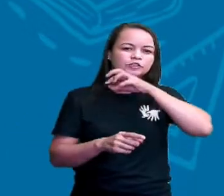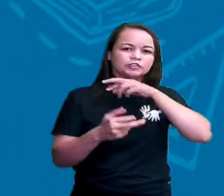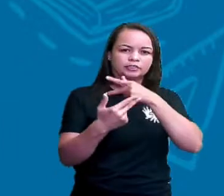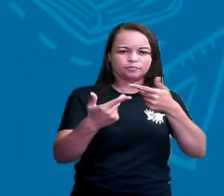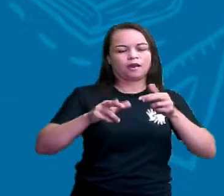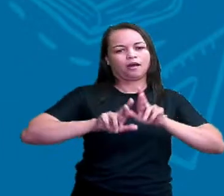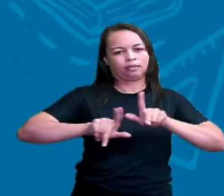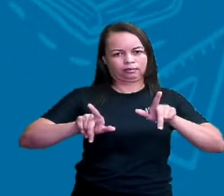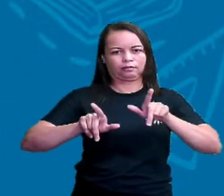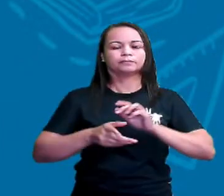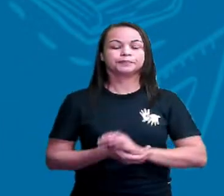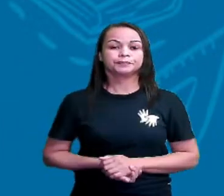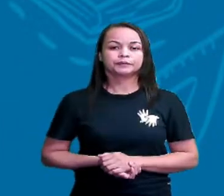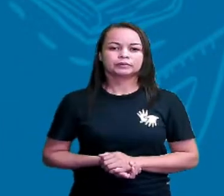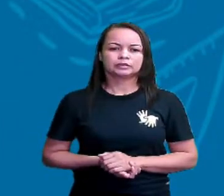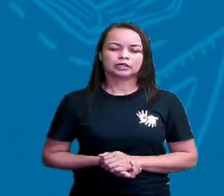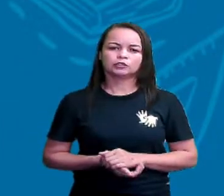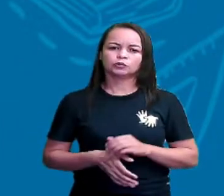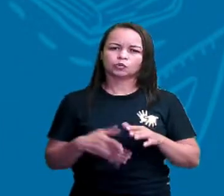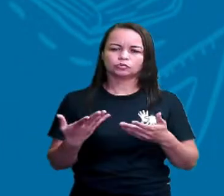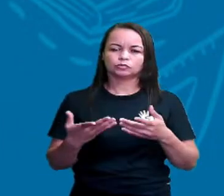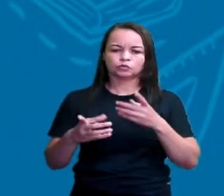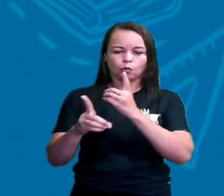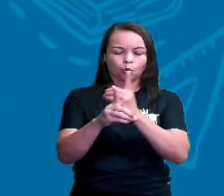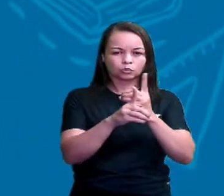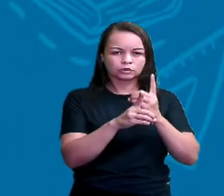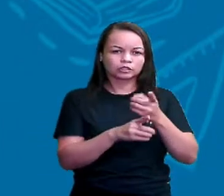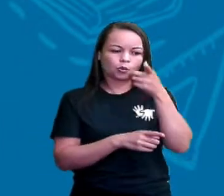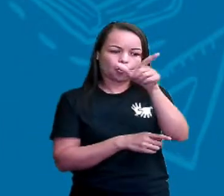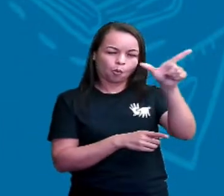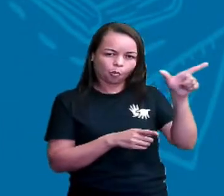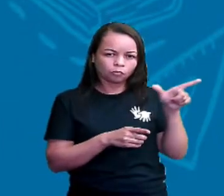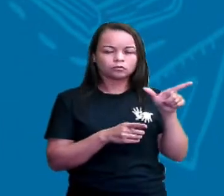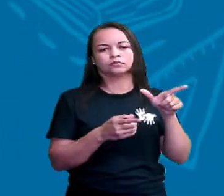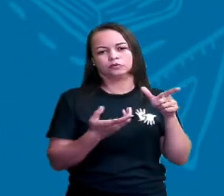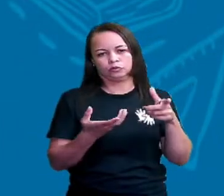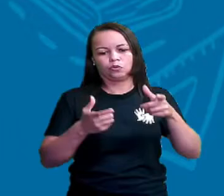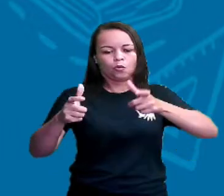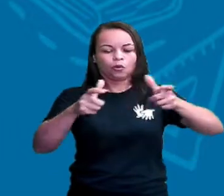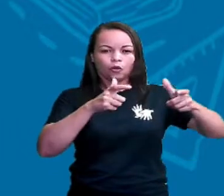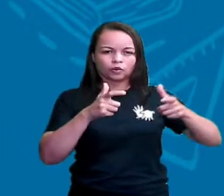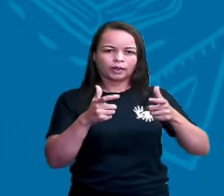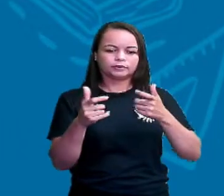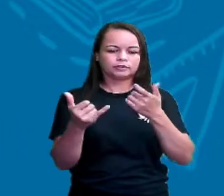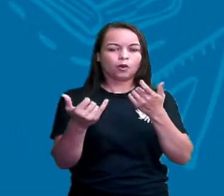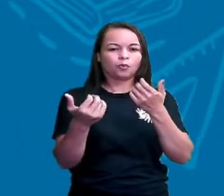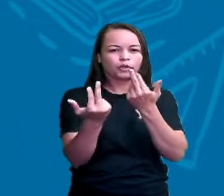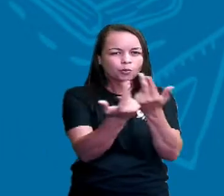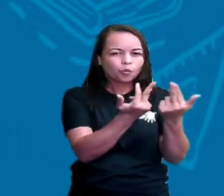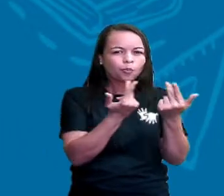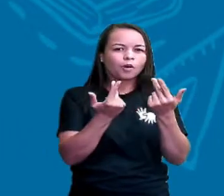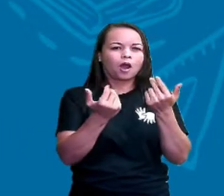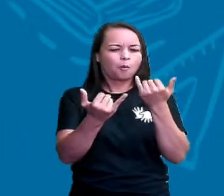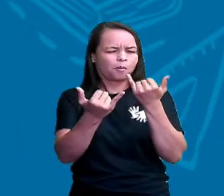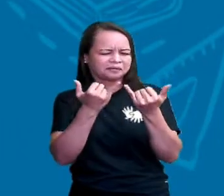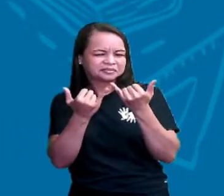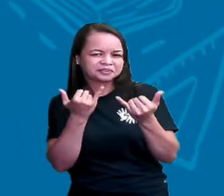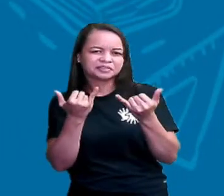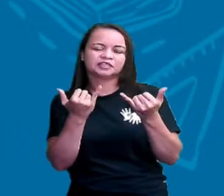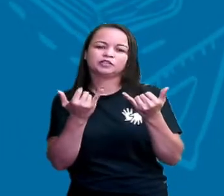Portanto, nem todos os animais que nós encontramos em outras regiões do nosso planeta são iguais, são semelhantes